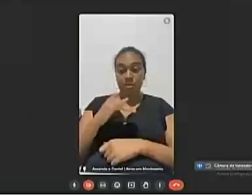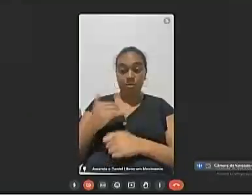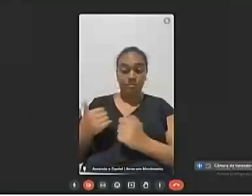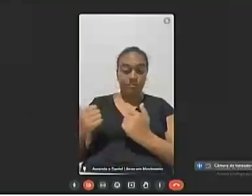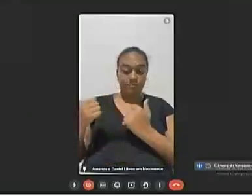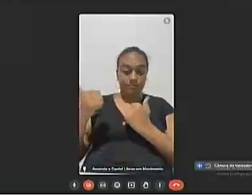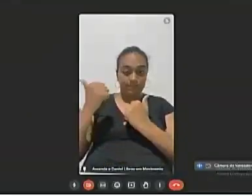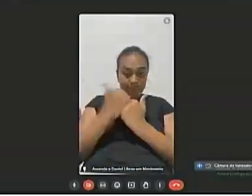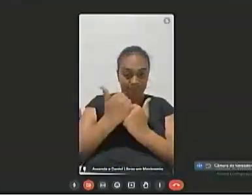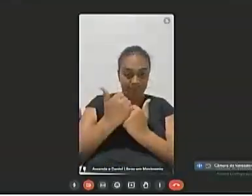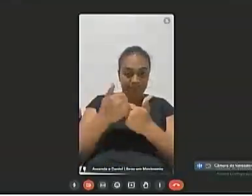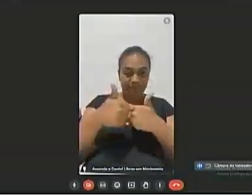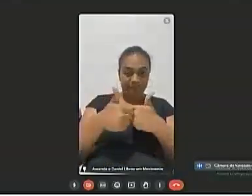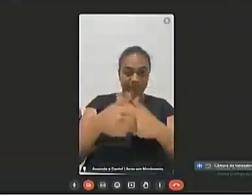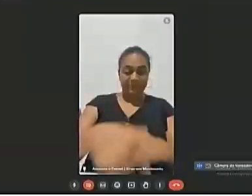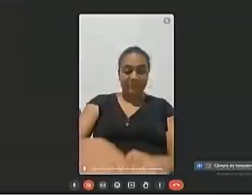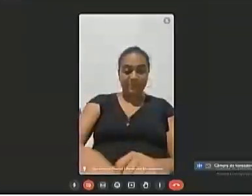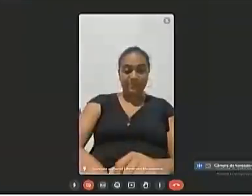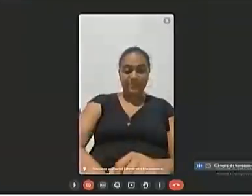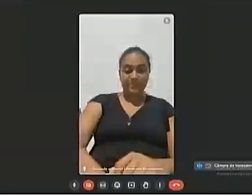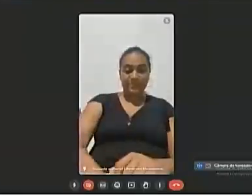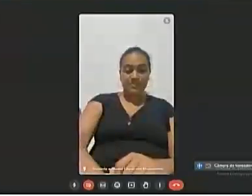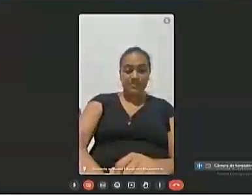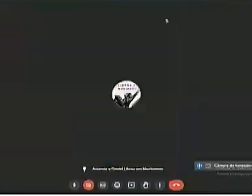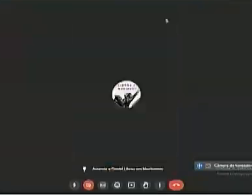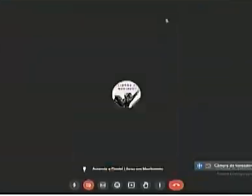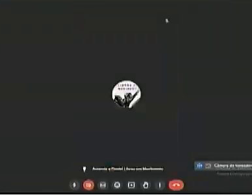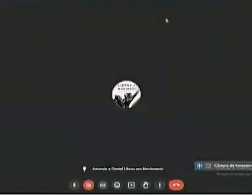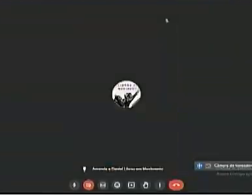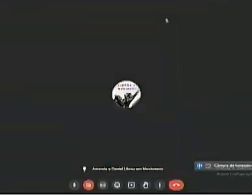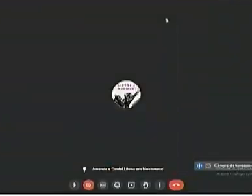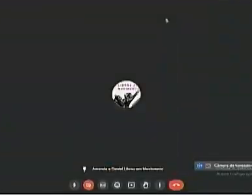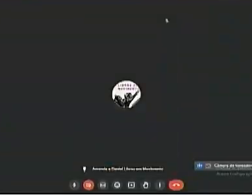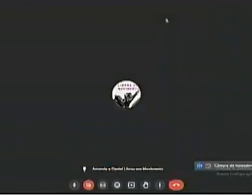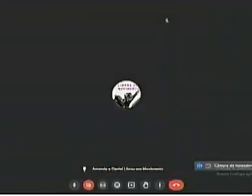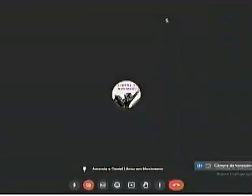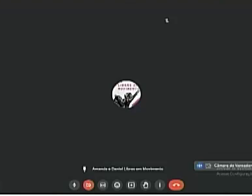que seriam guardados, nós vamos fazer uma comparação com as barragens de